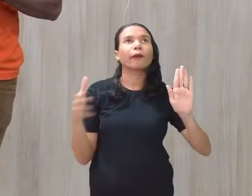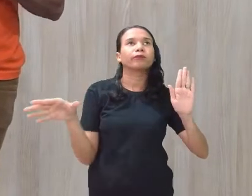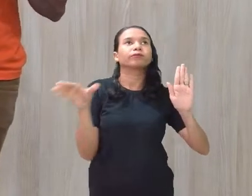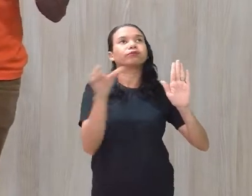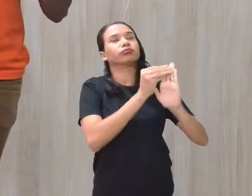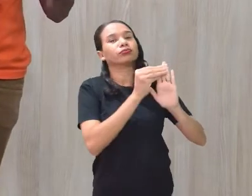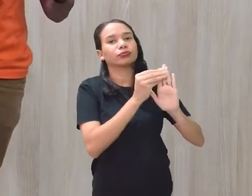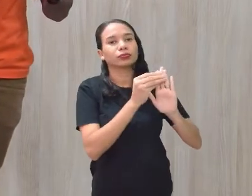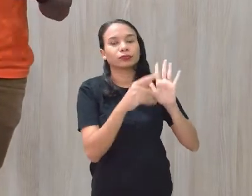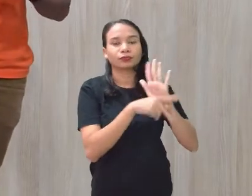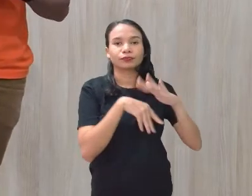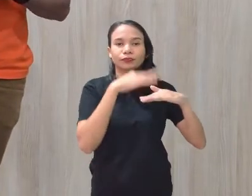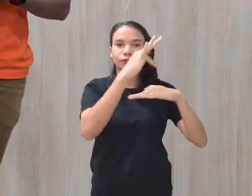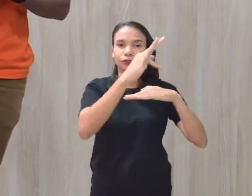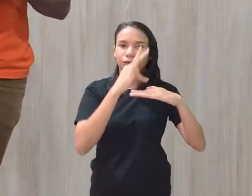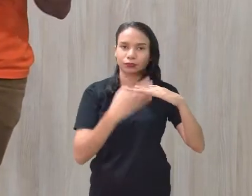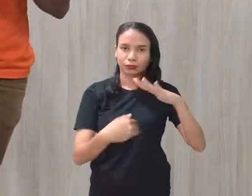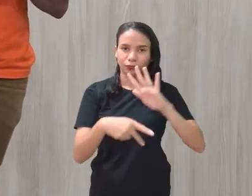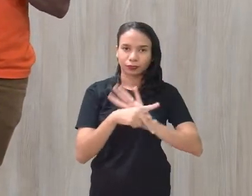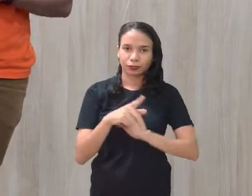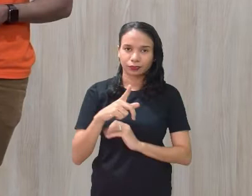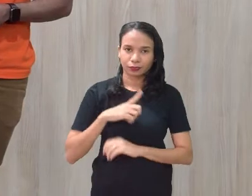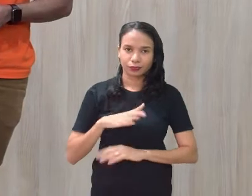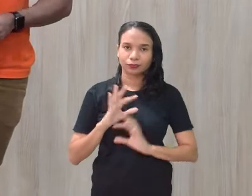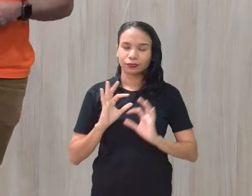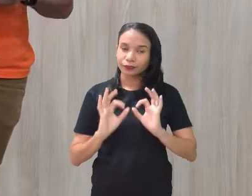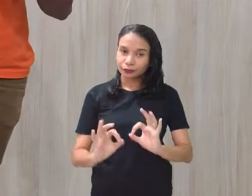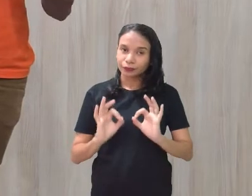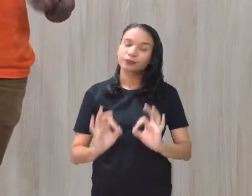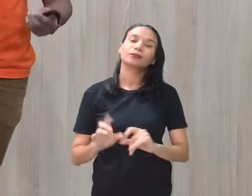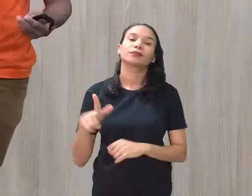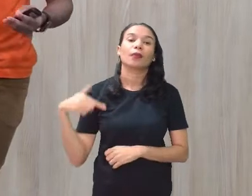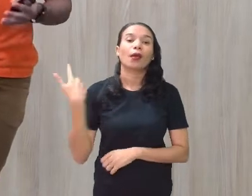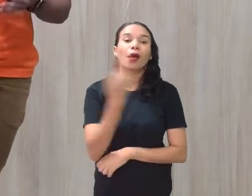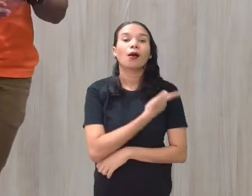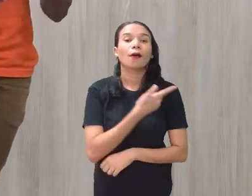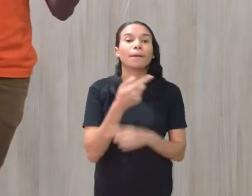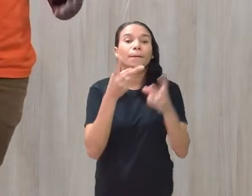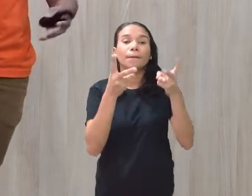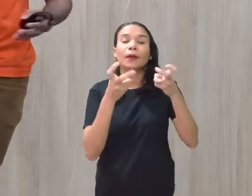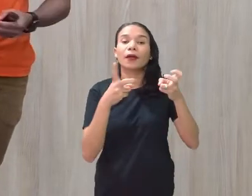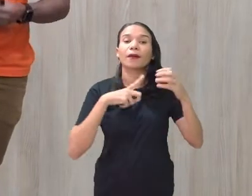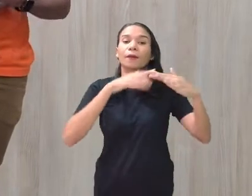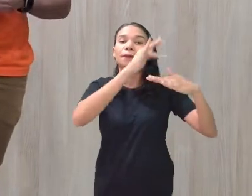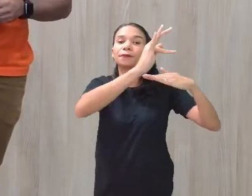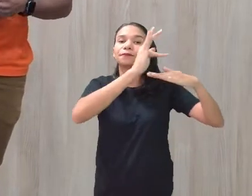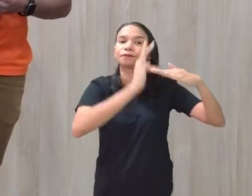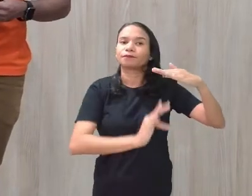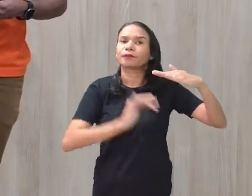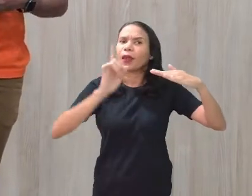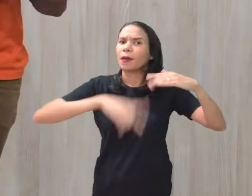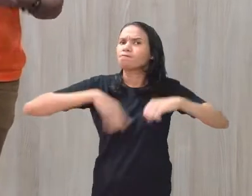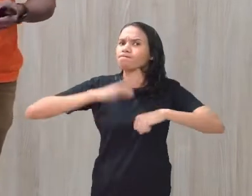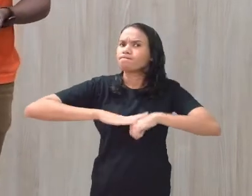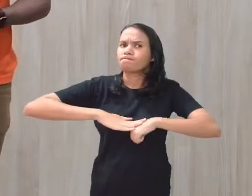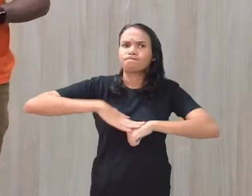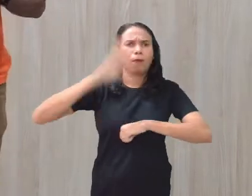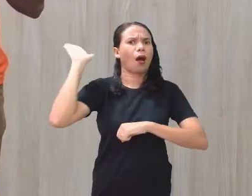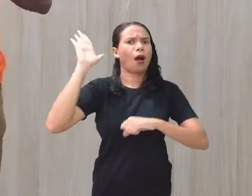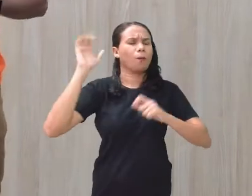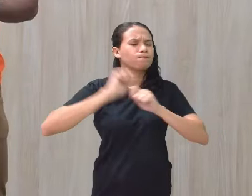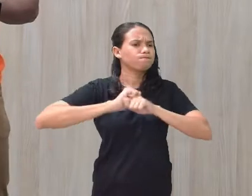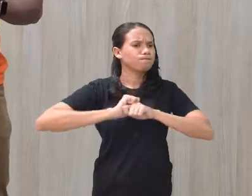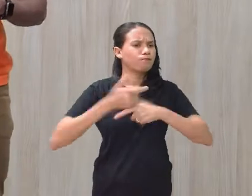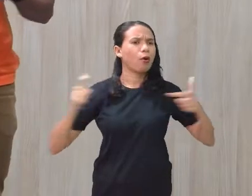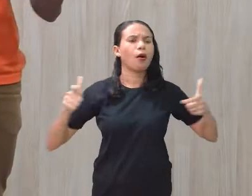que instruir em relação àquela fração. Mas a gente vai ver que a ideia de fração é algo muito mais amplo e que,